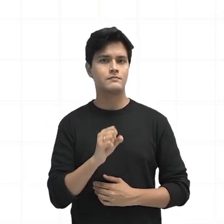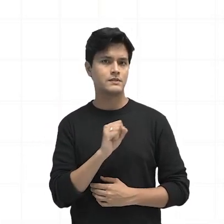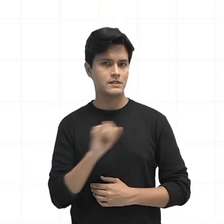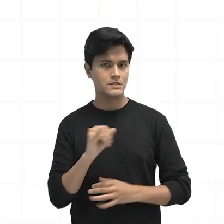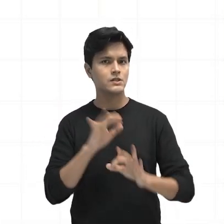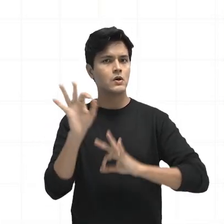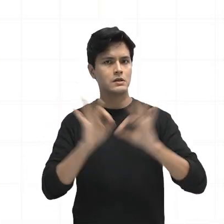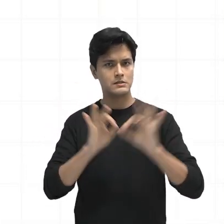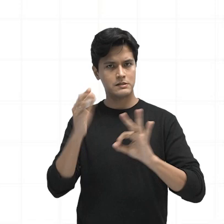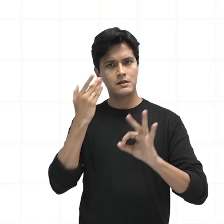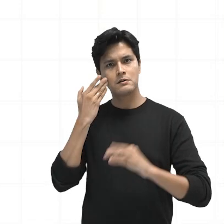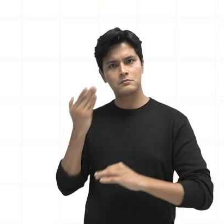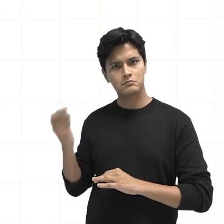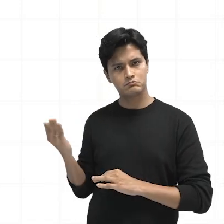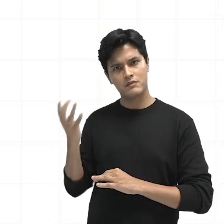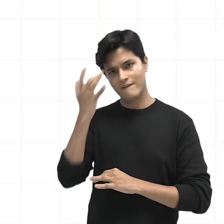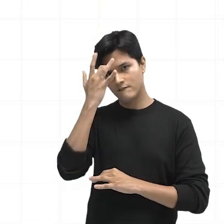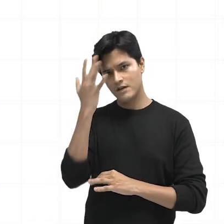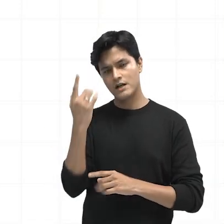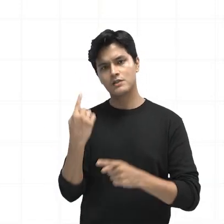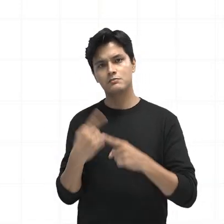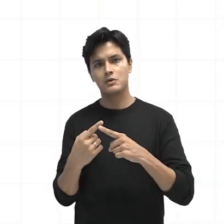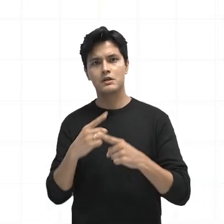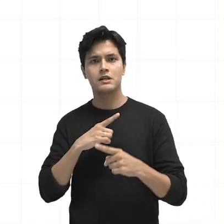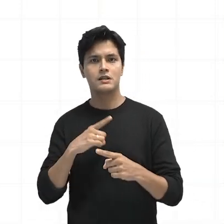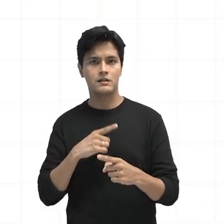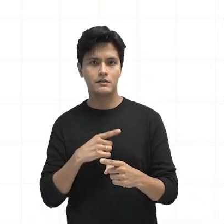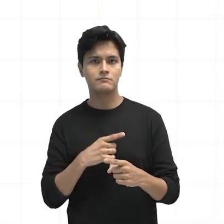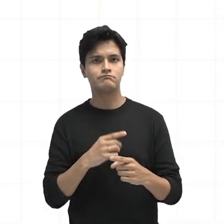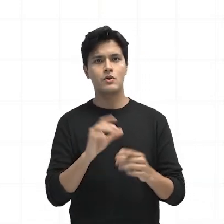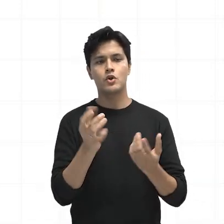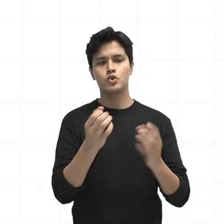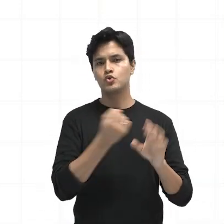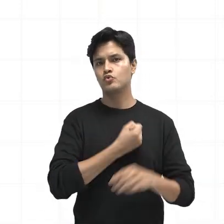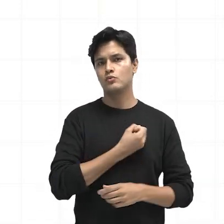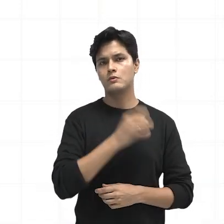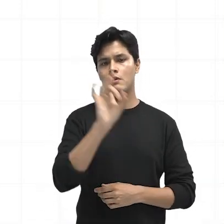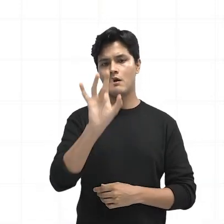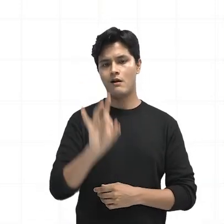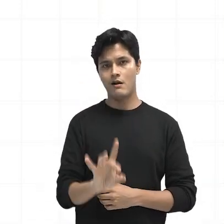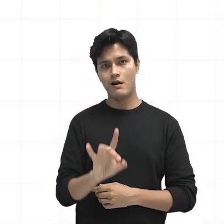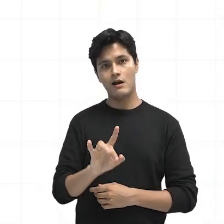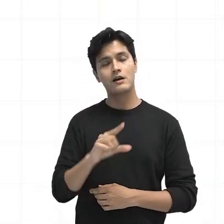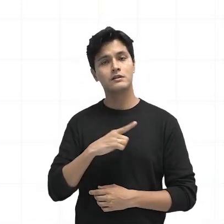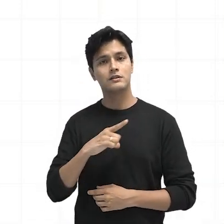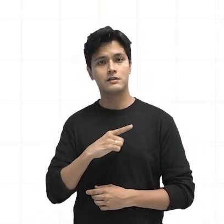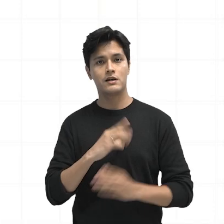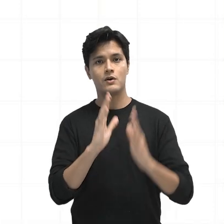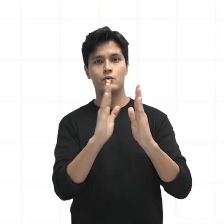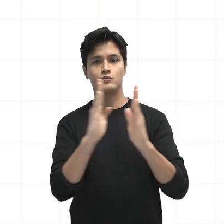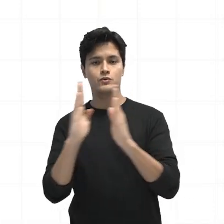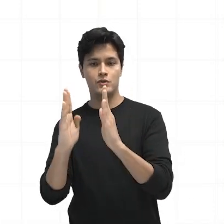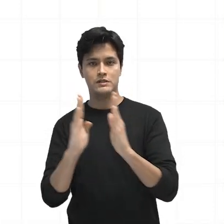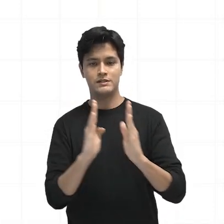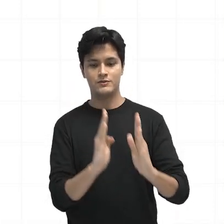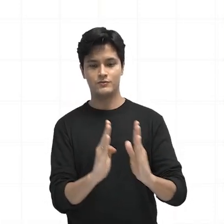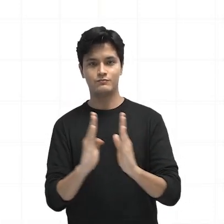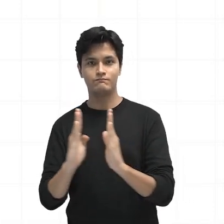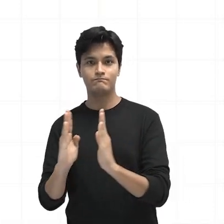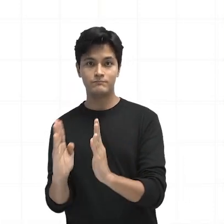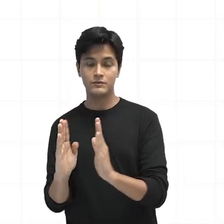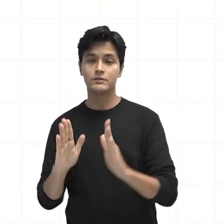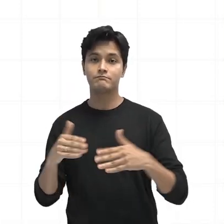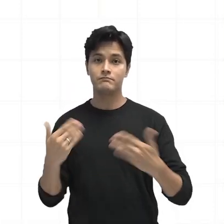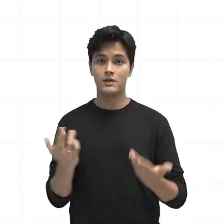números nós temos 2 casas decimais. Então, já sei que a nossa resposta também vai ter